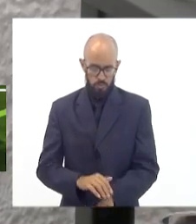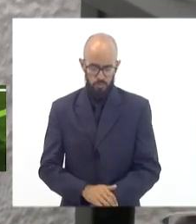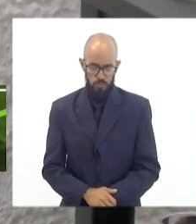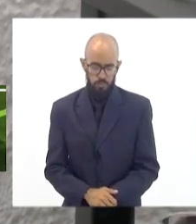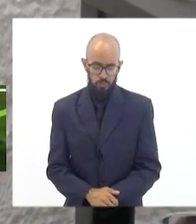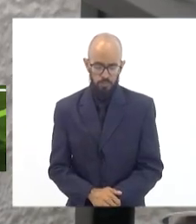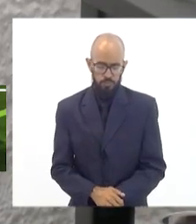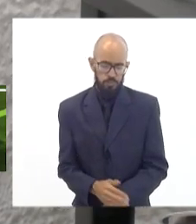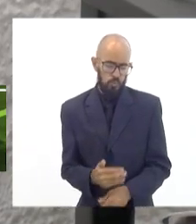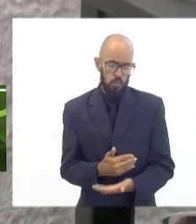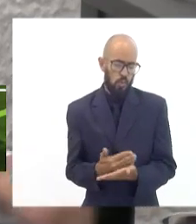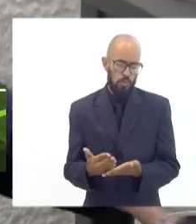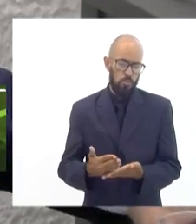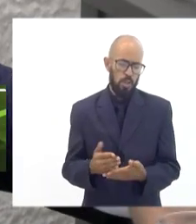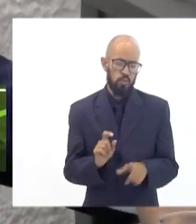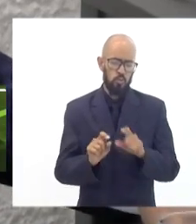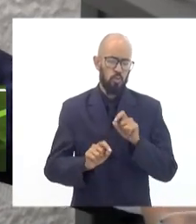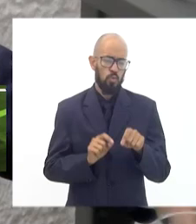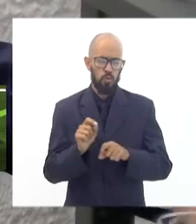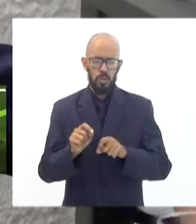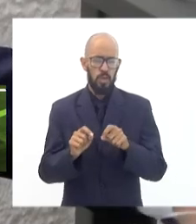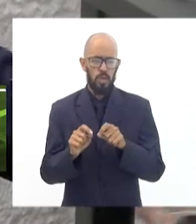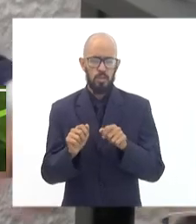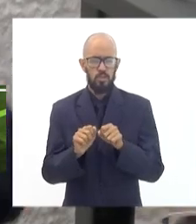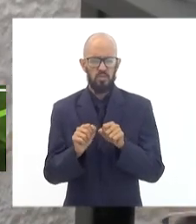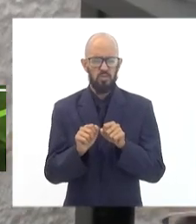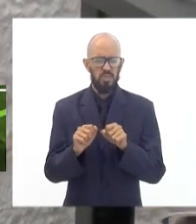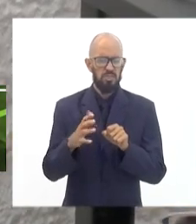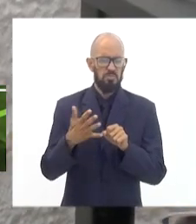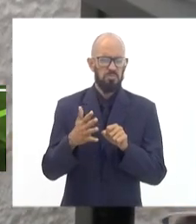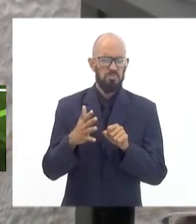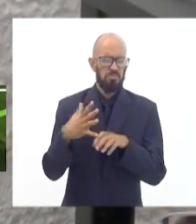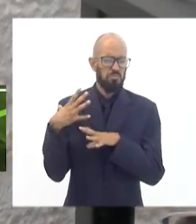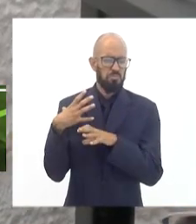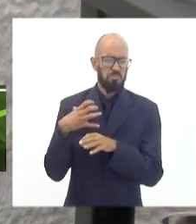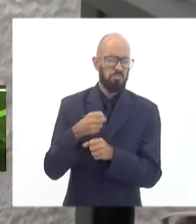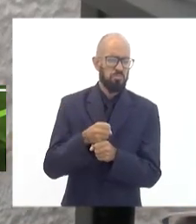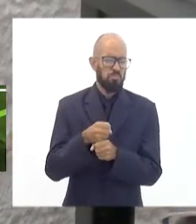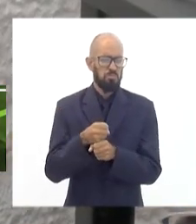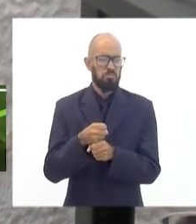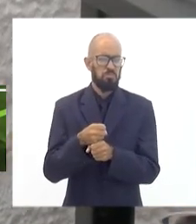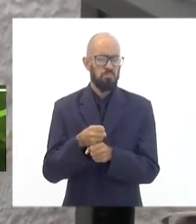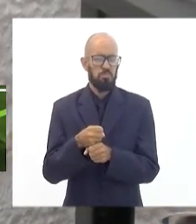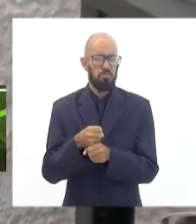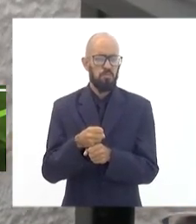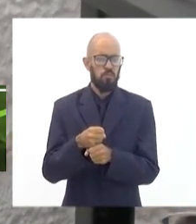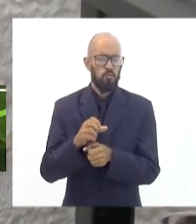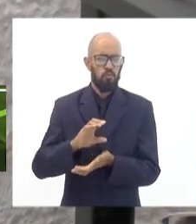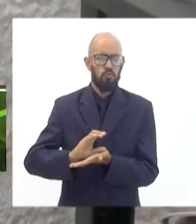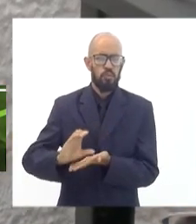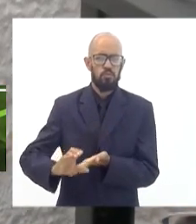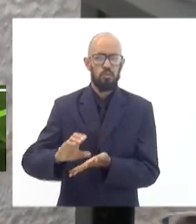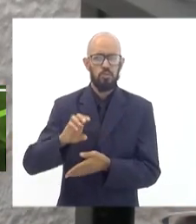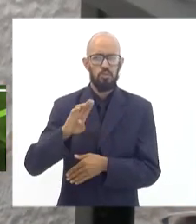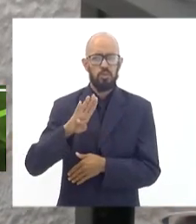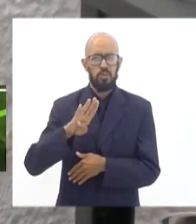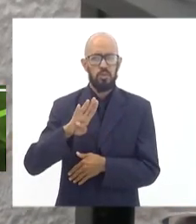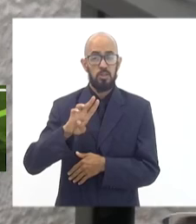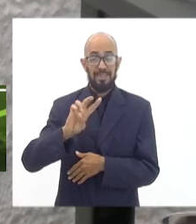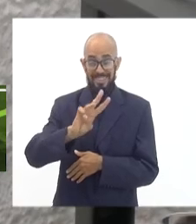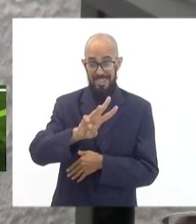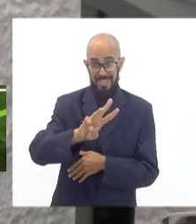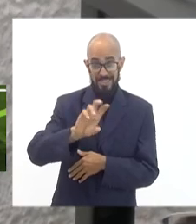inicialmente nesse a gente já fez uma previsão mas Estimativa de investimento de 300 milhões em